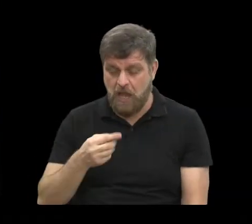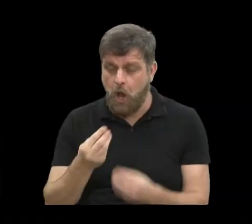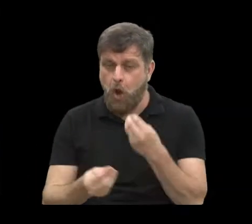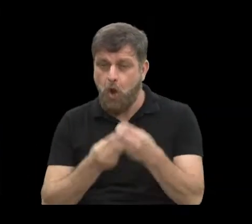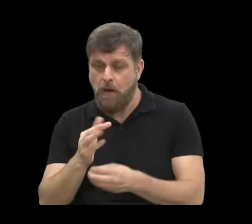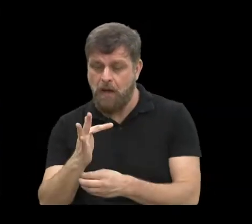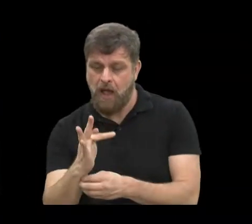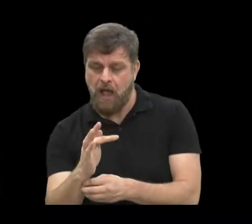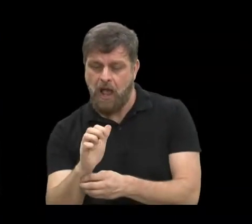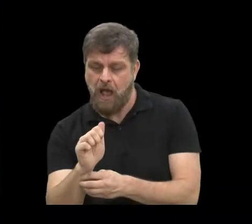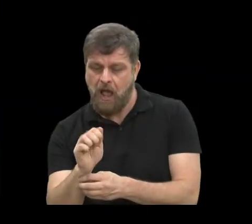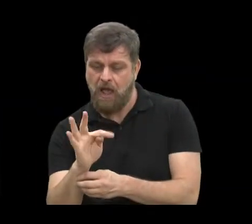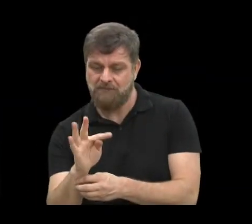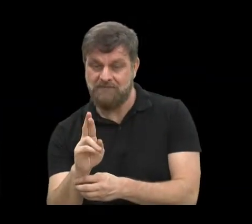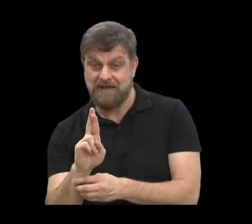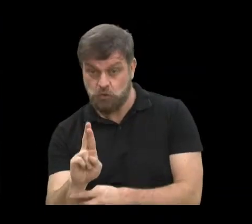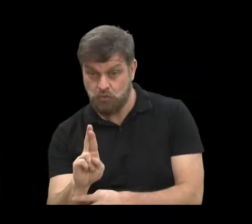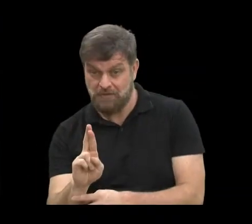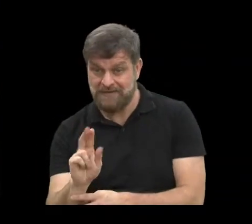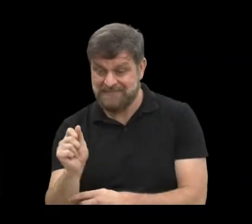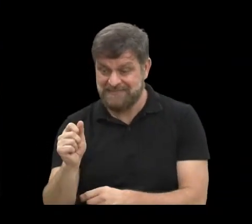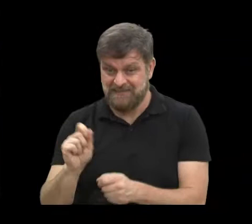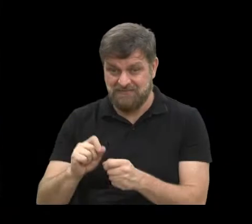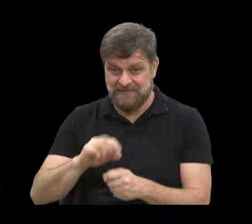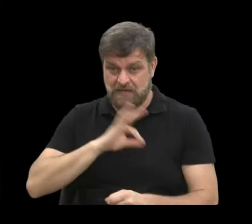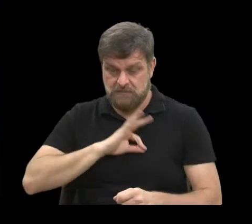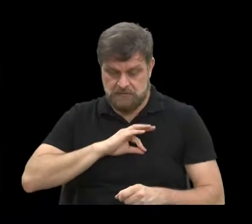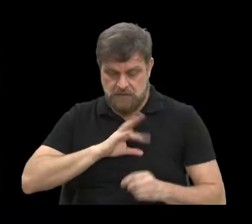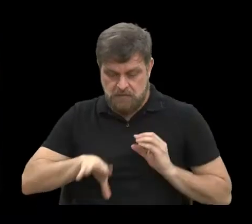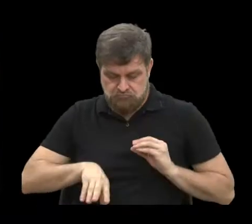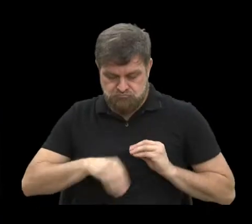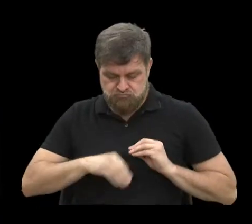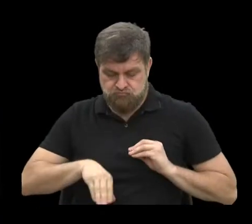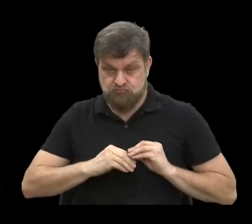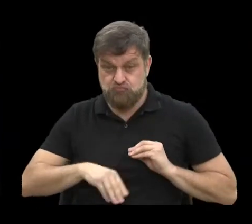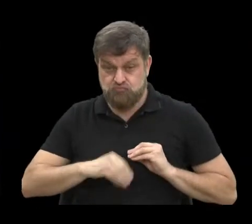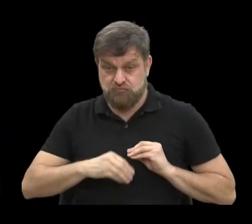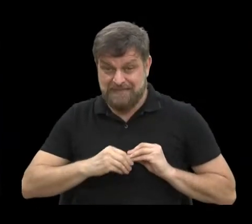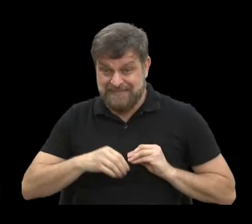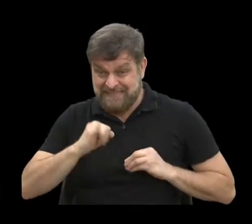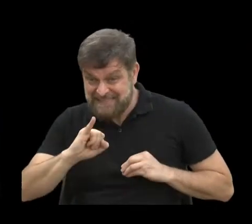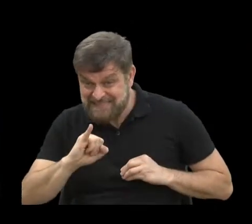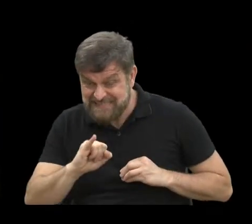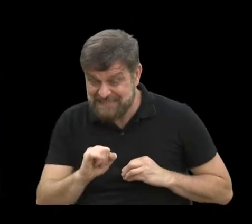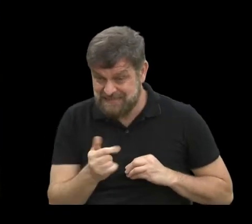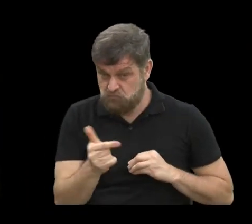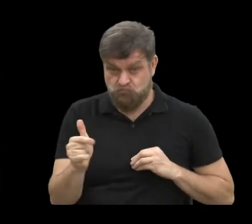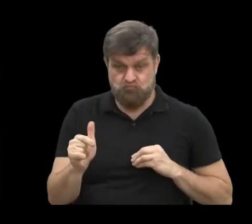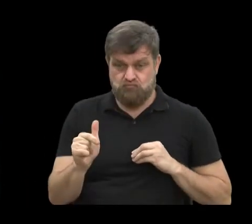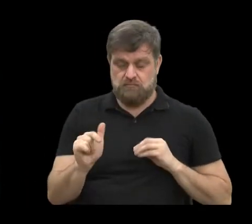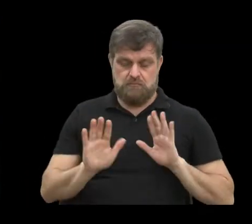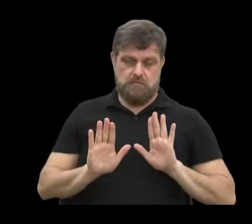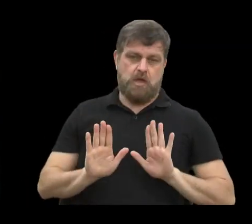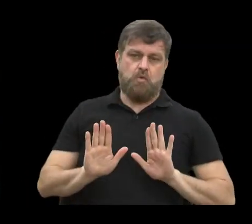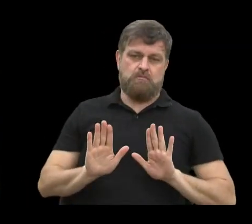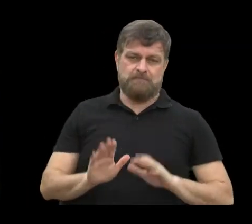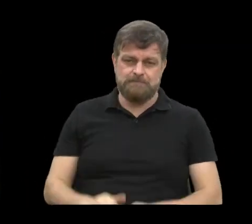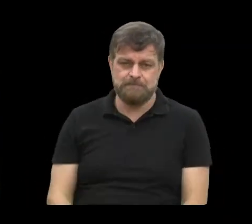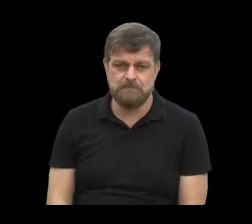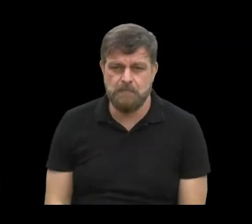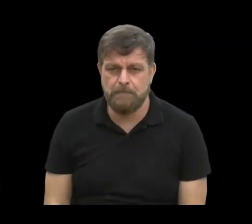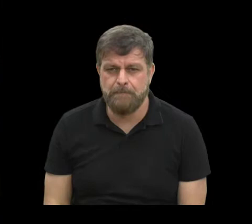for vantajoso para a pessoa, se for aumentar aí o valor a ser recebido, se não, não, ok?